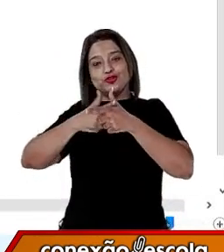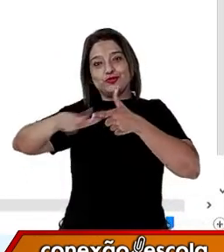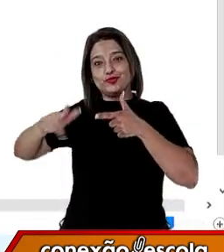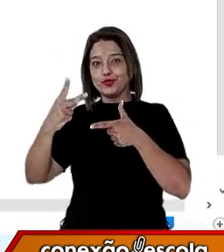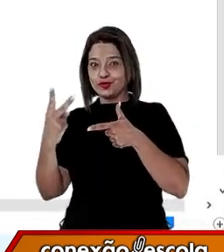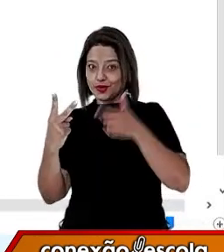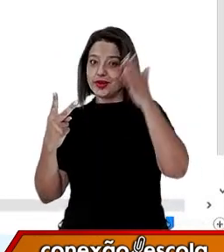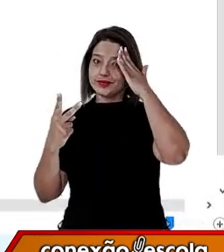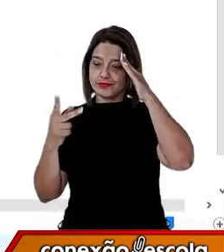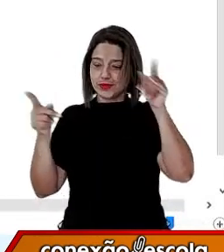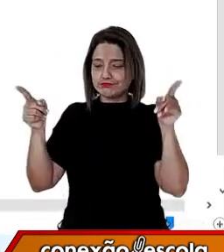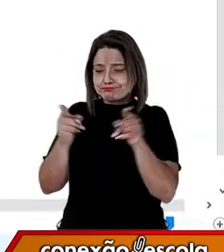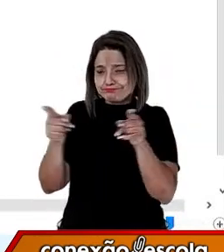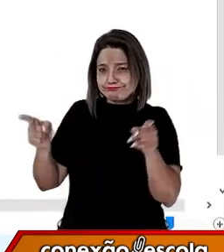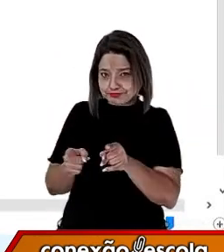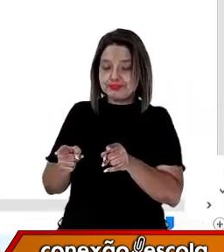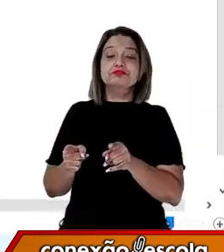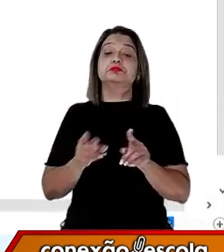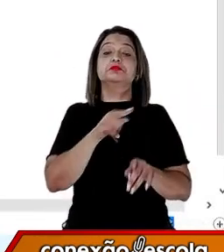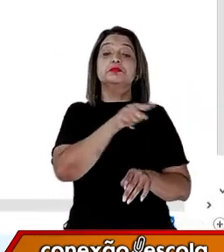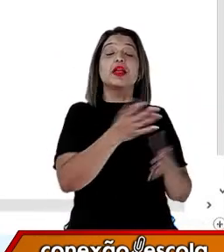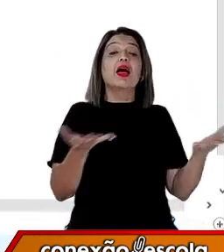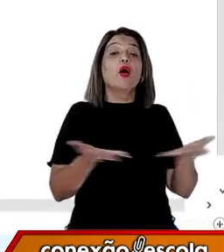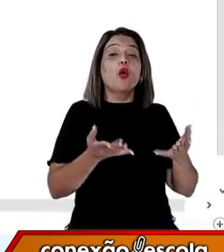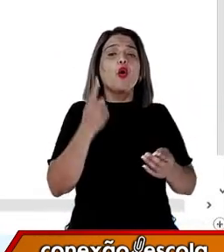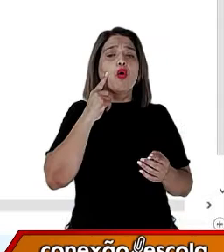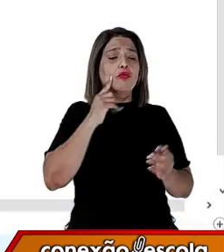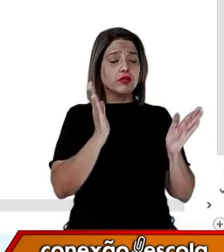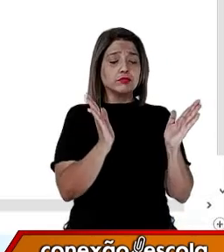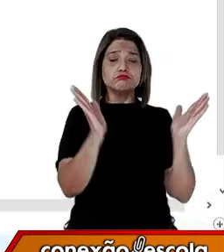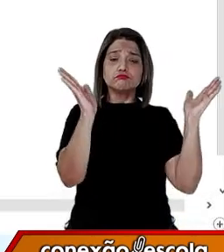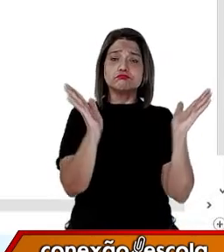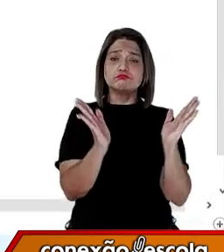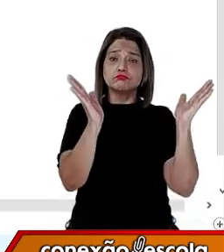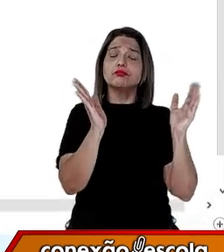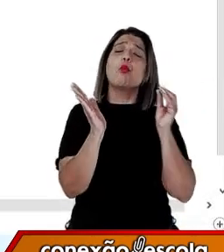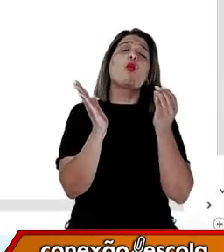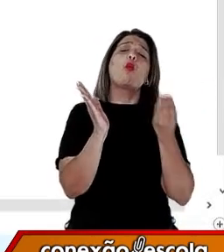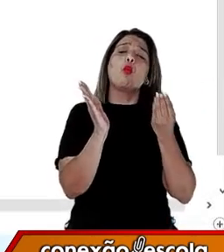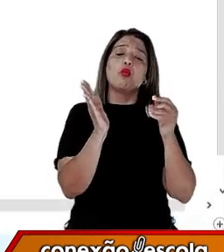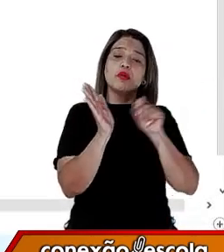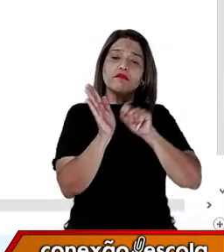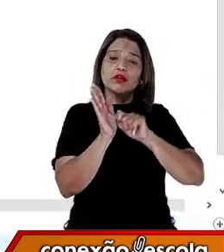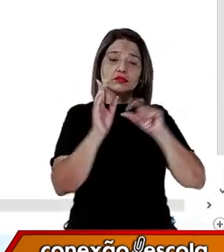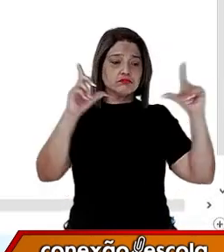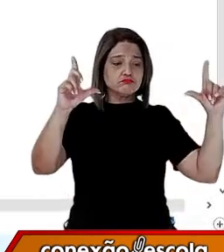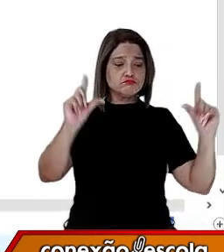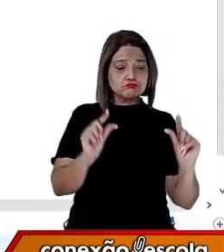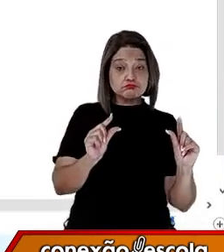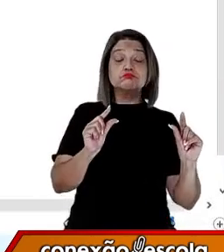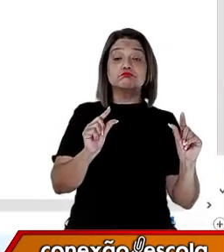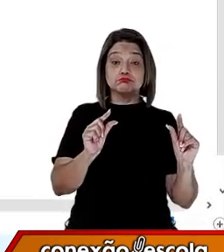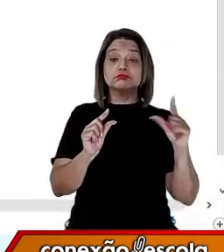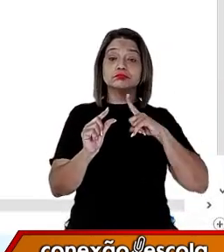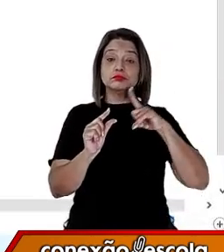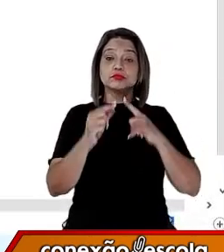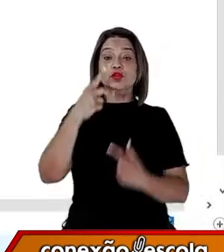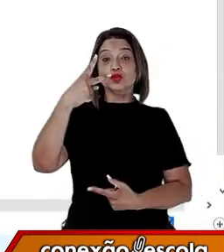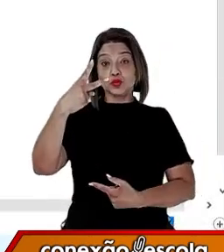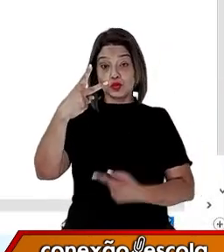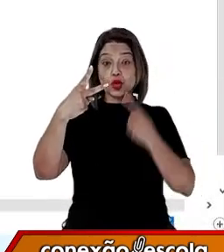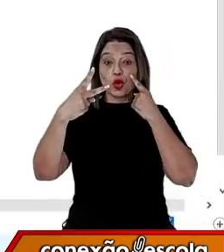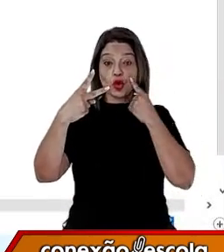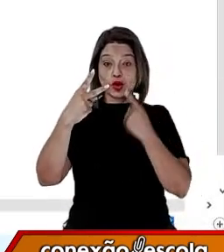isso, esse lado aqui, que é a diagonal de um quadrado, desse quadrado aqui, ele tem 2 medidas de diagonais